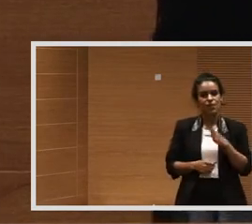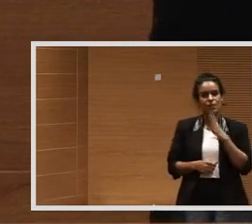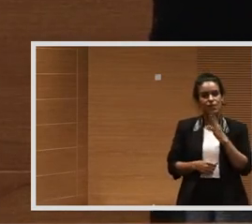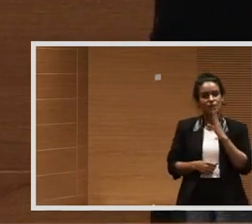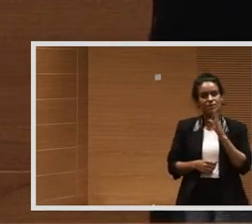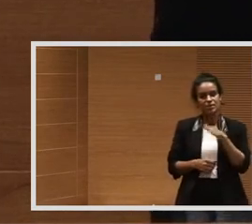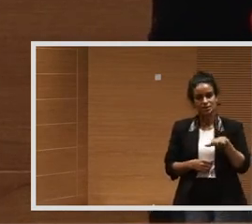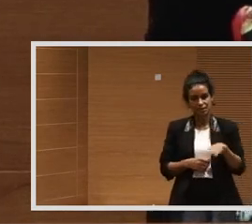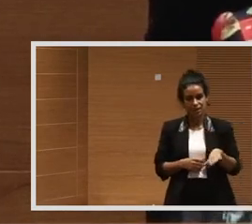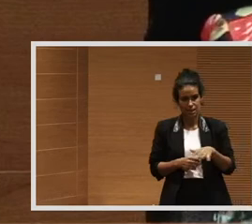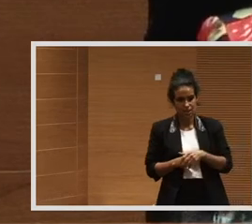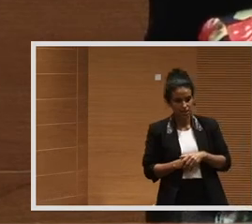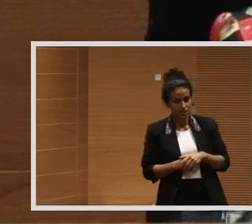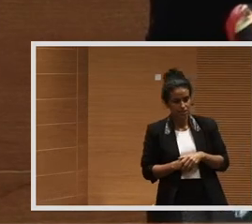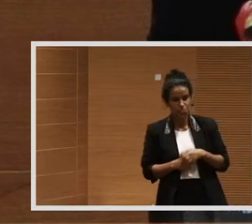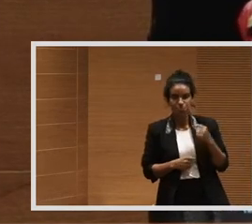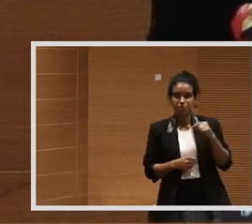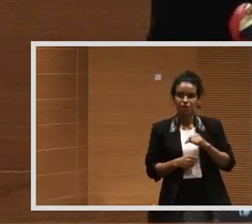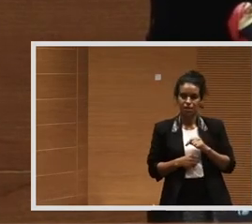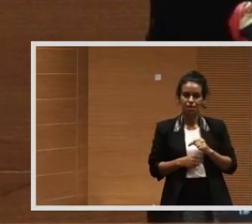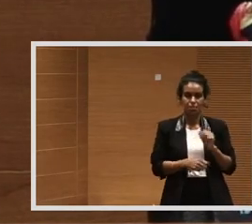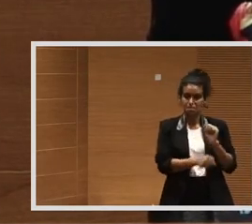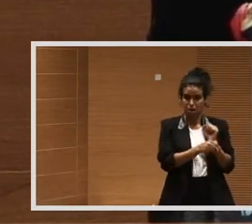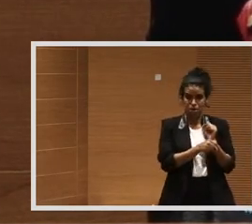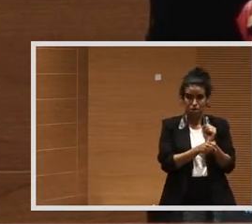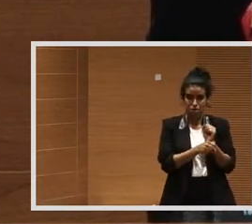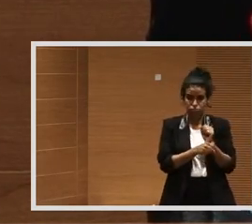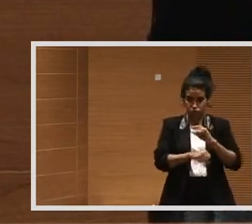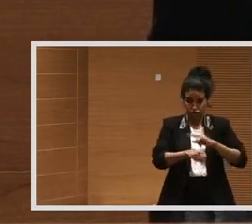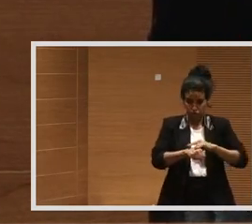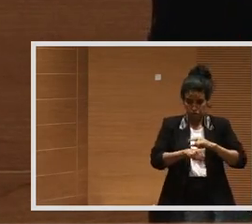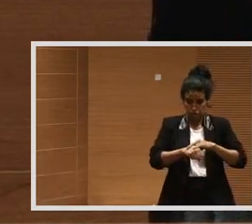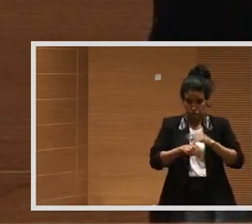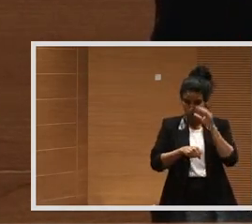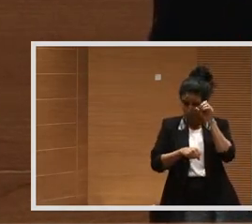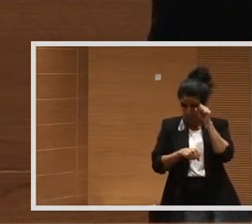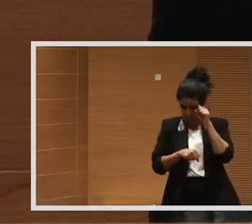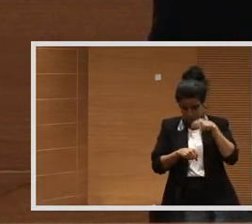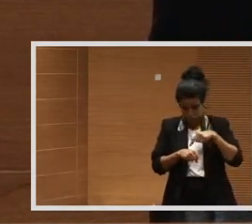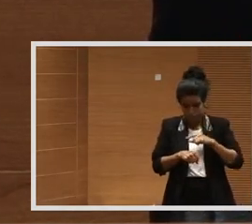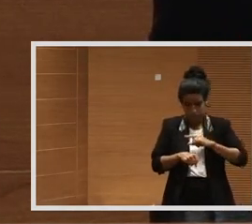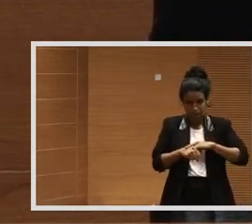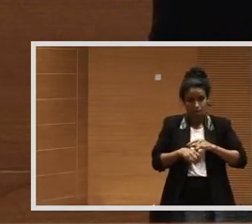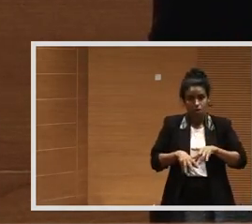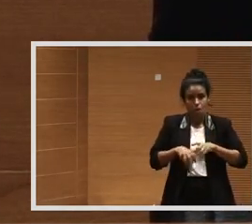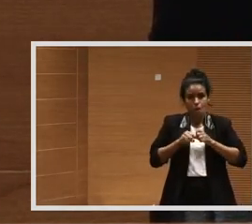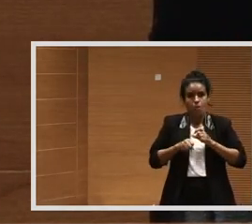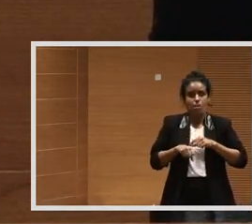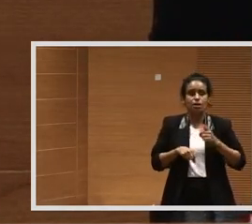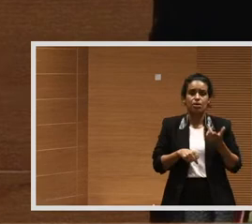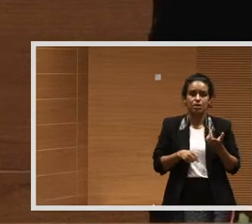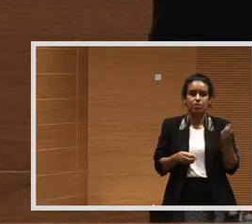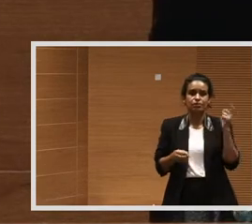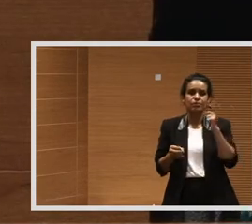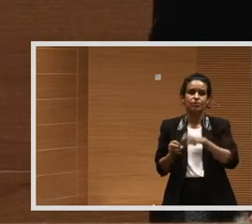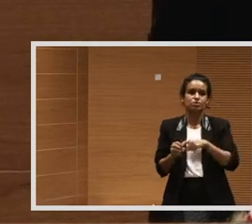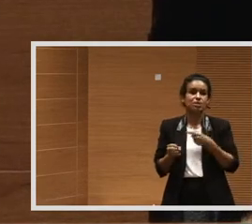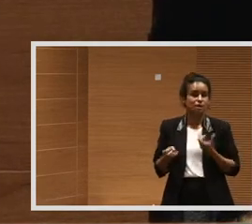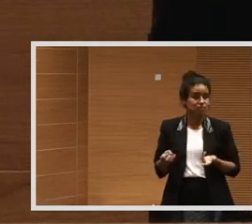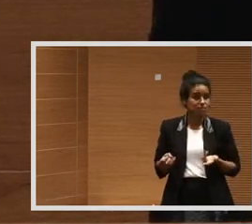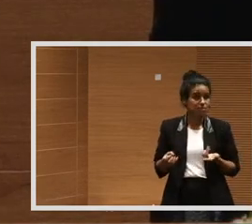porque aí a gente ia pedir socorro lá no campo da psiquiatria, porque voltava com encoprese, né? Só trocar.